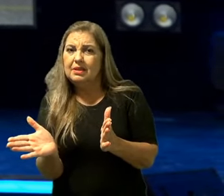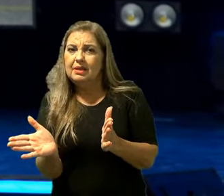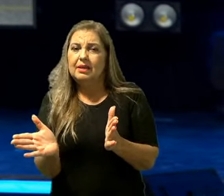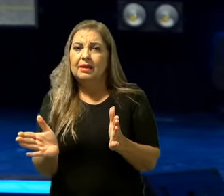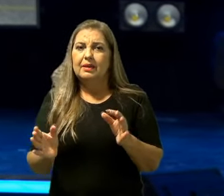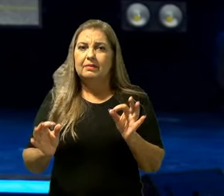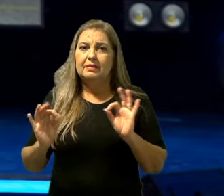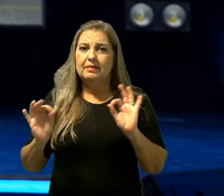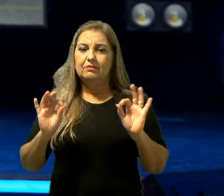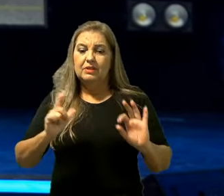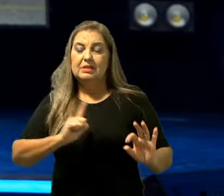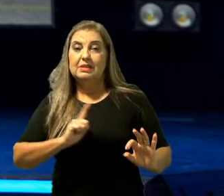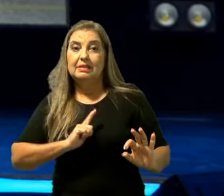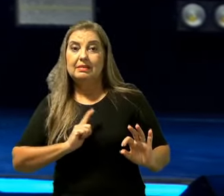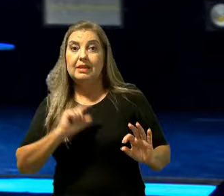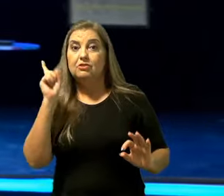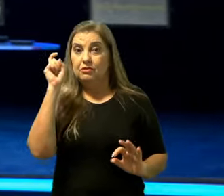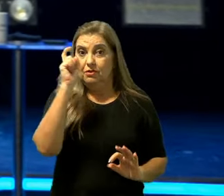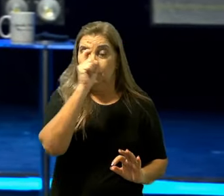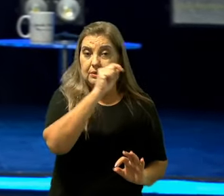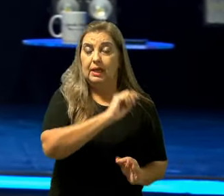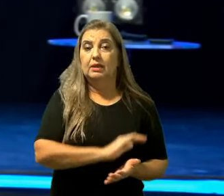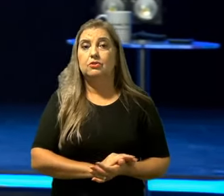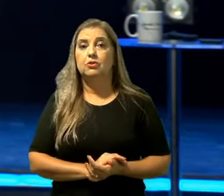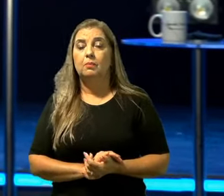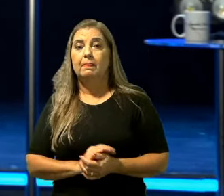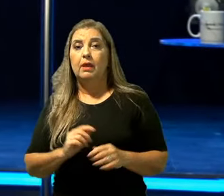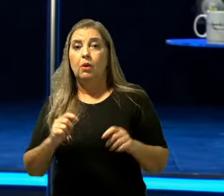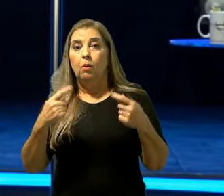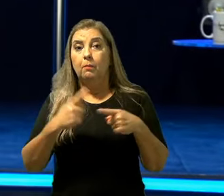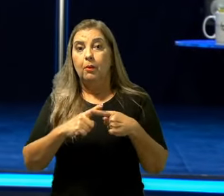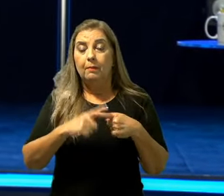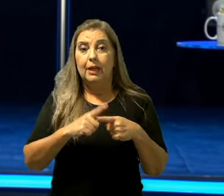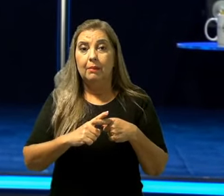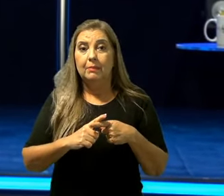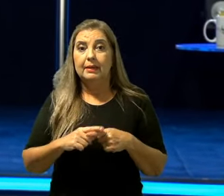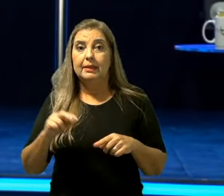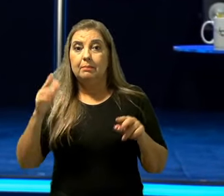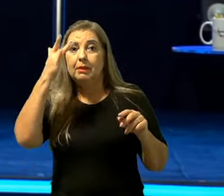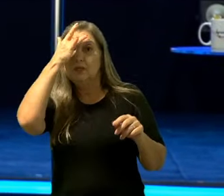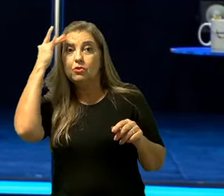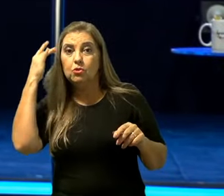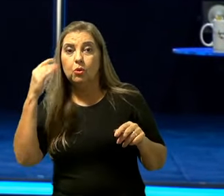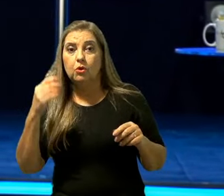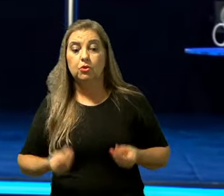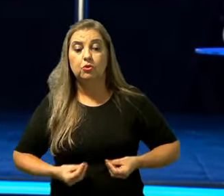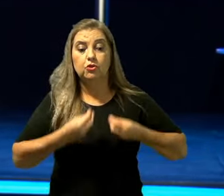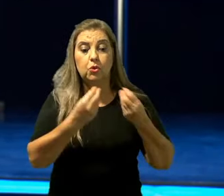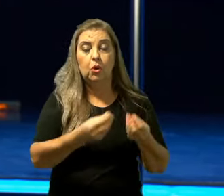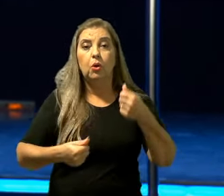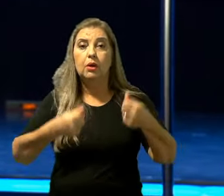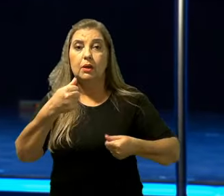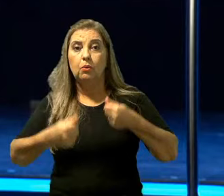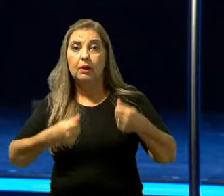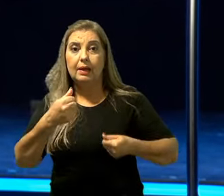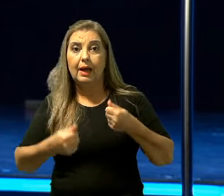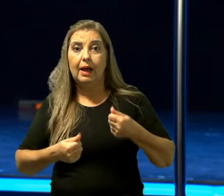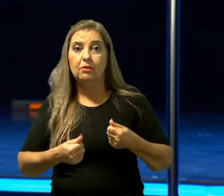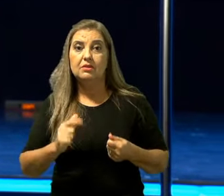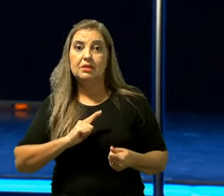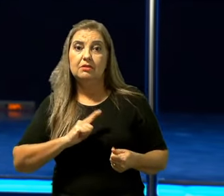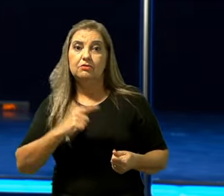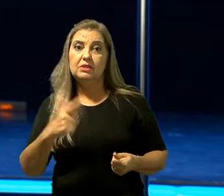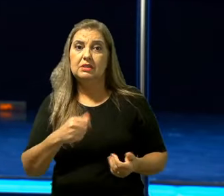O problema é que ninguém coloca um carro na mão de alguém que não passou pelo propósito da habilitação, na